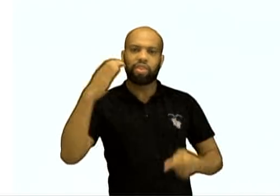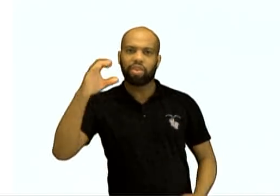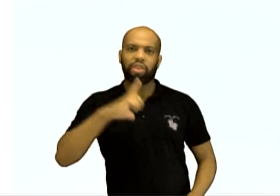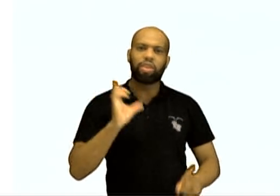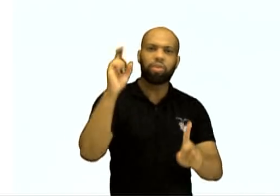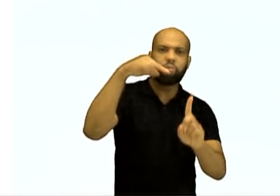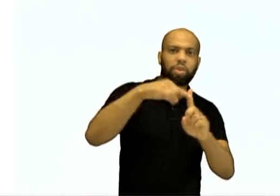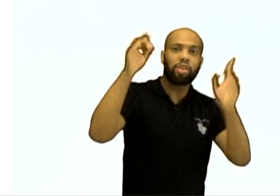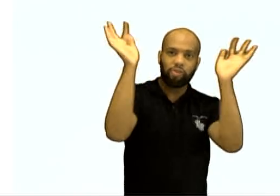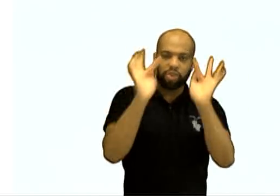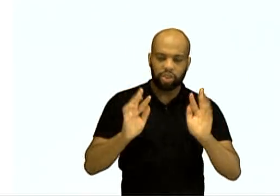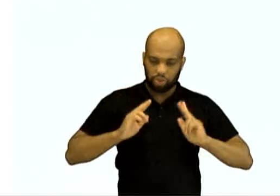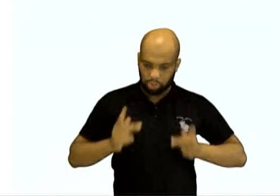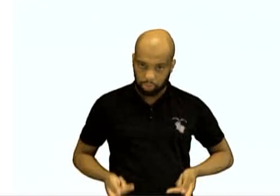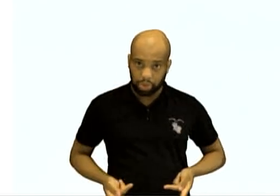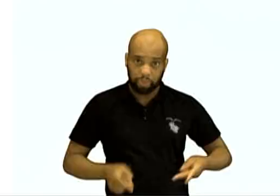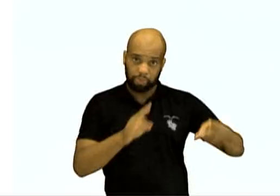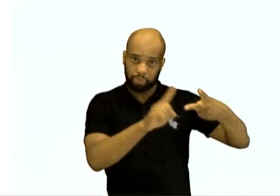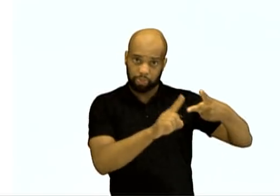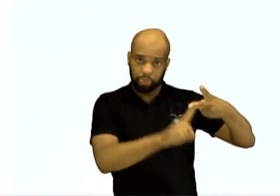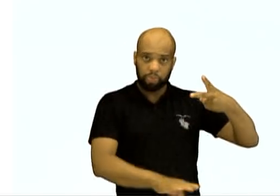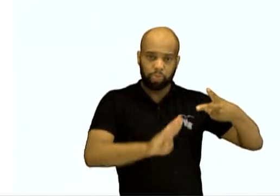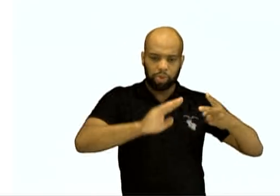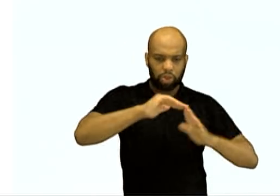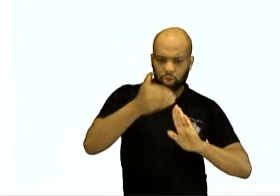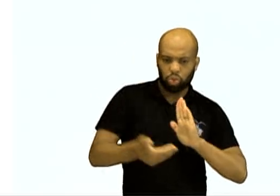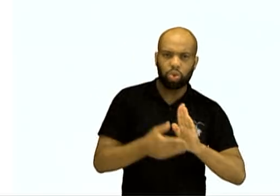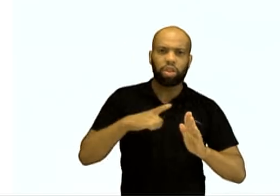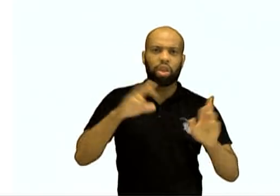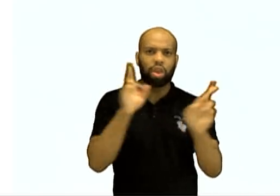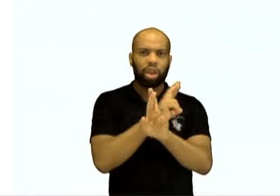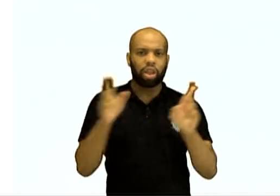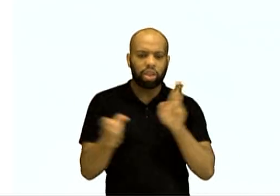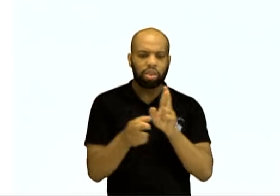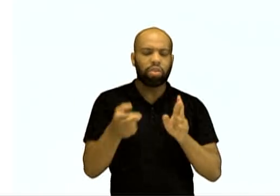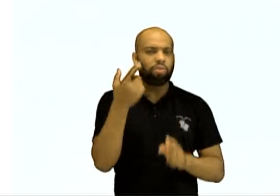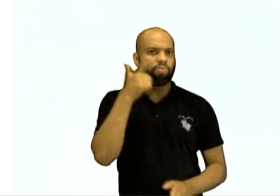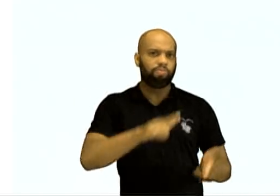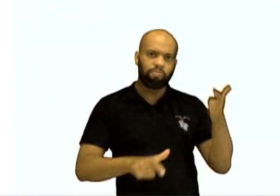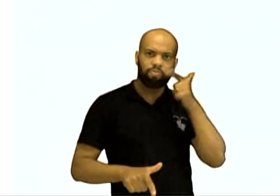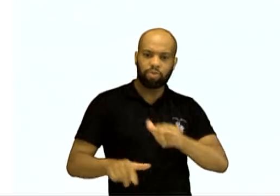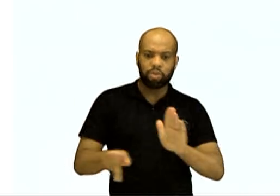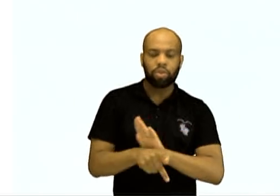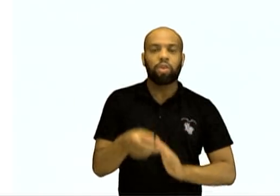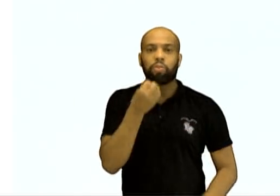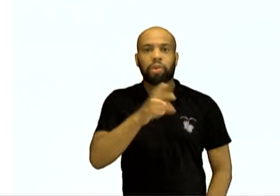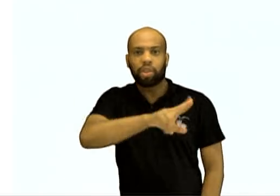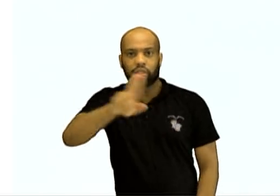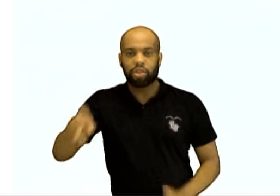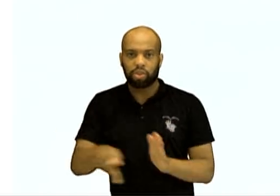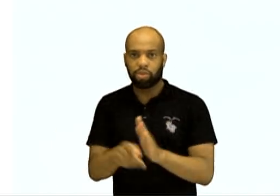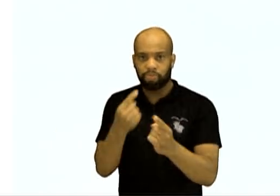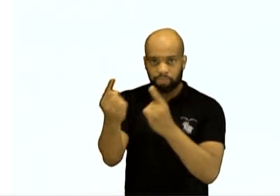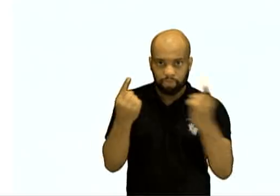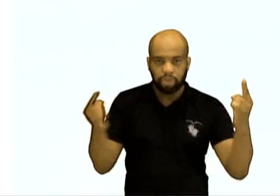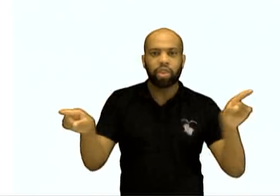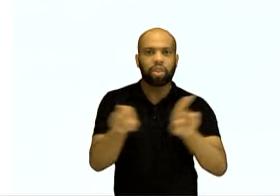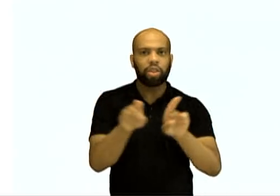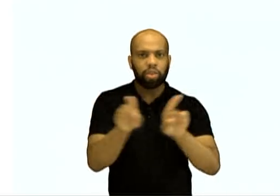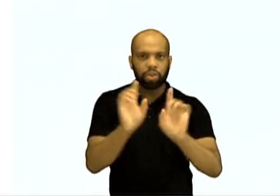objetivo a felicidade humana. Letra B, tudo que se relaciona à busca de ações para o bem-estar, tanto individual